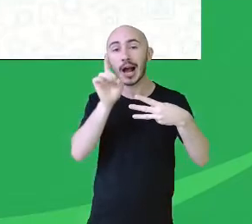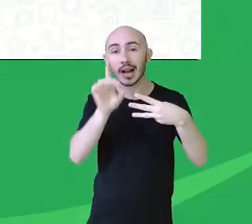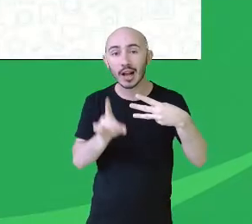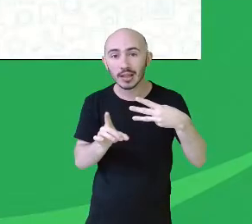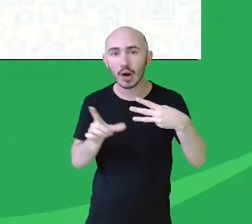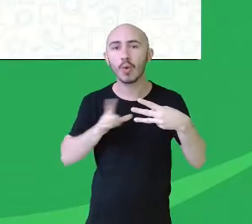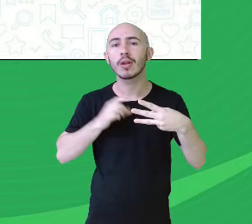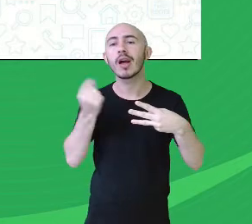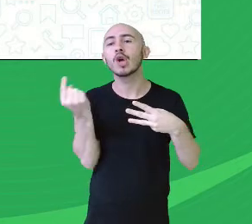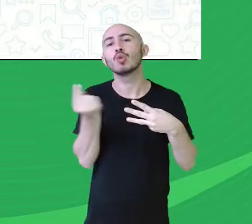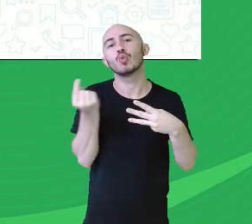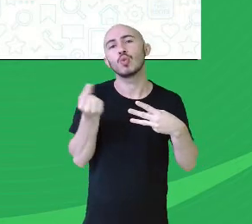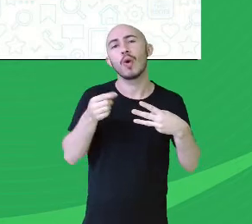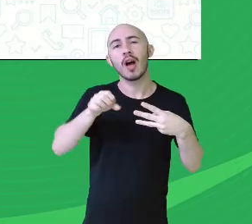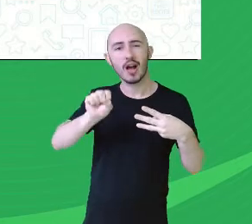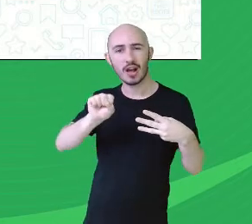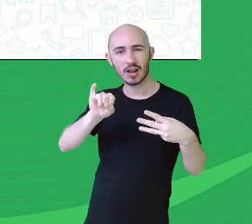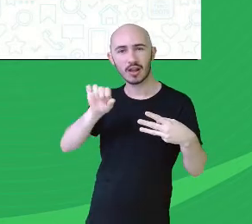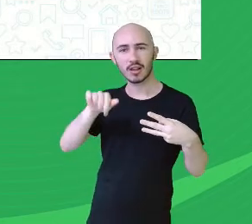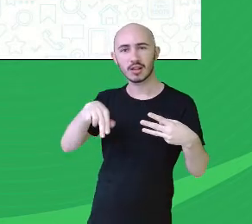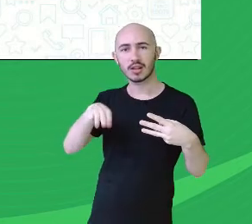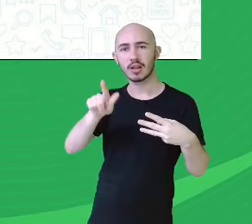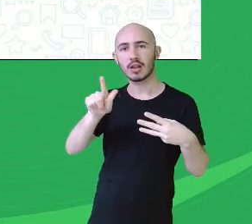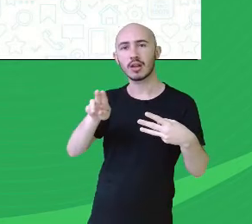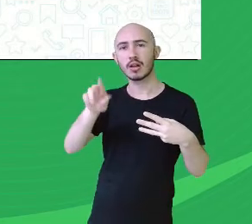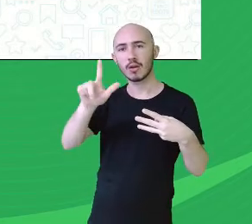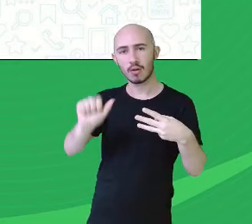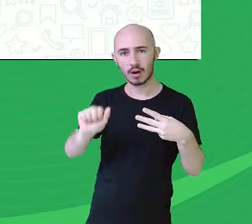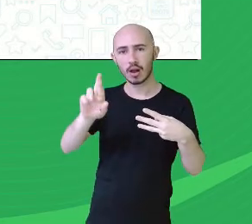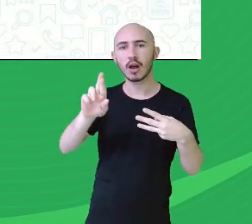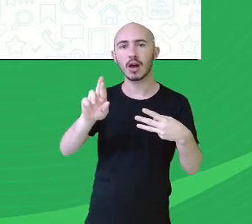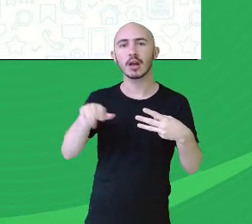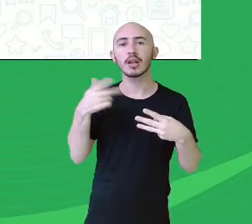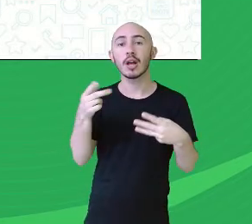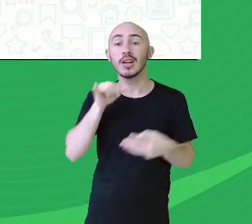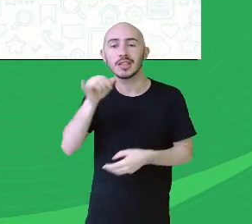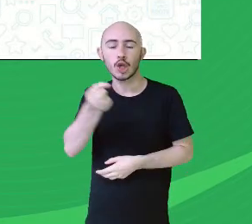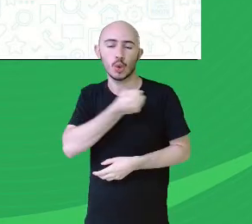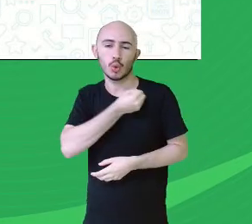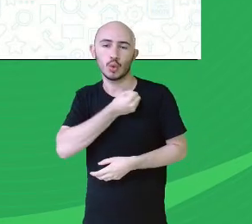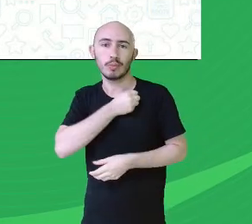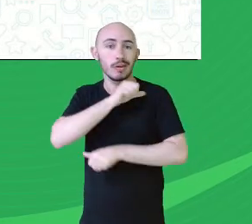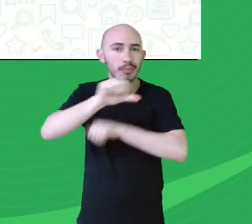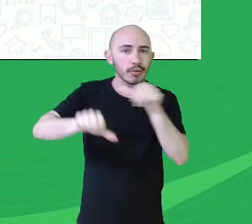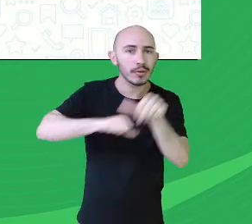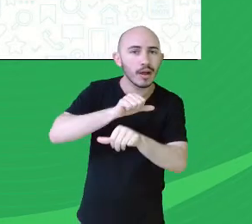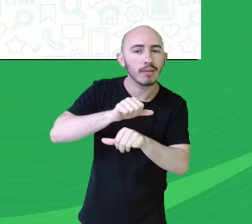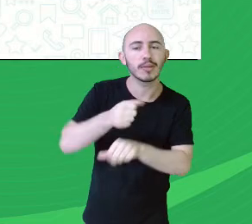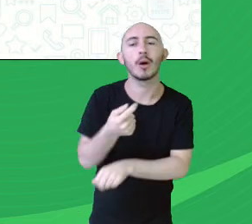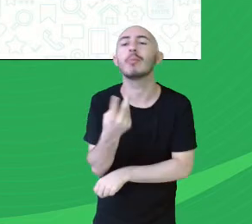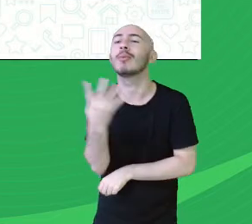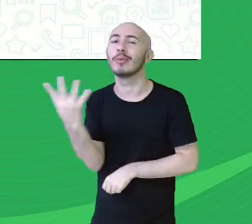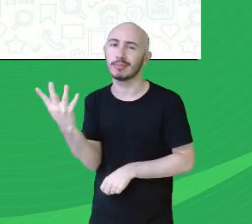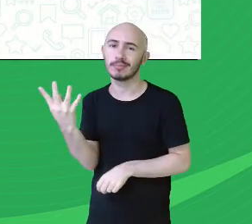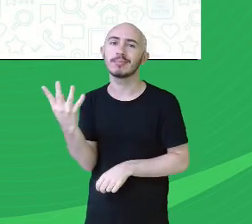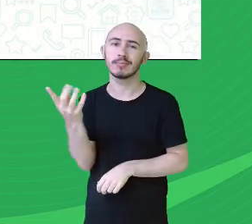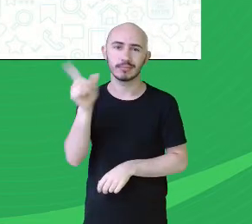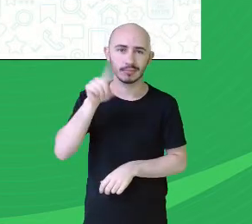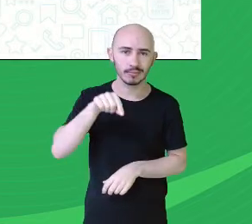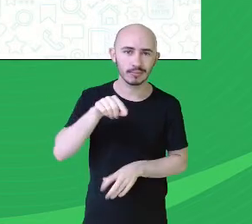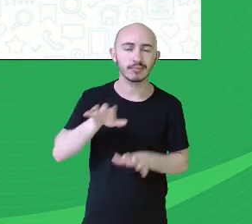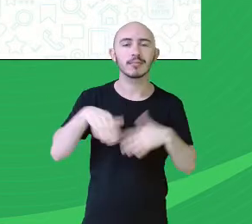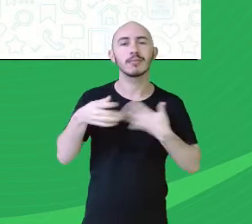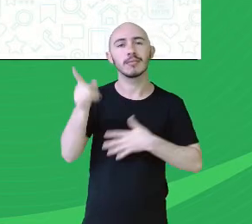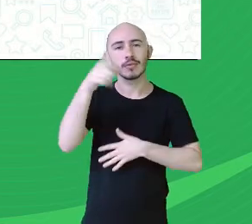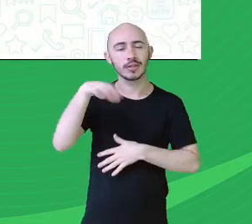estão no singular. Se a gente vai alterar em relação ao número, a gente vai passar para quê? Para o plural, não é isso?